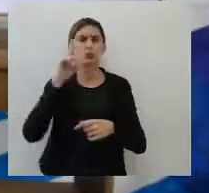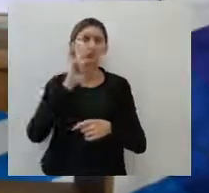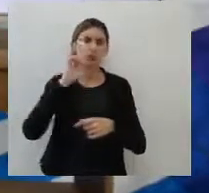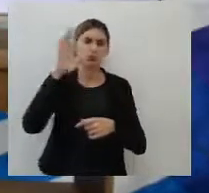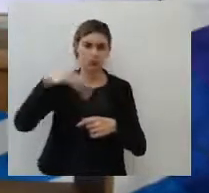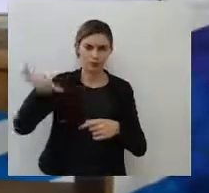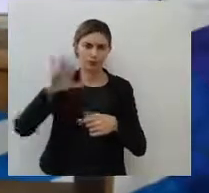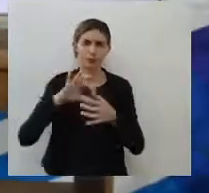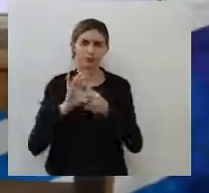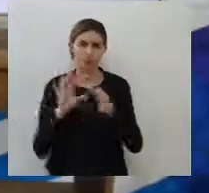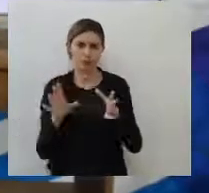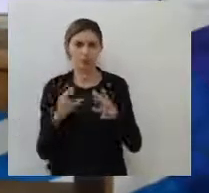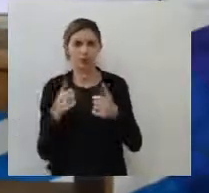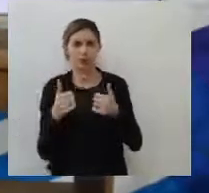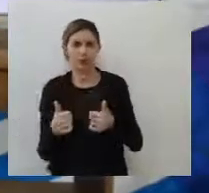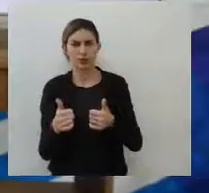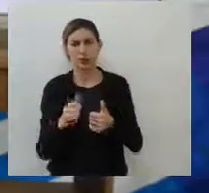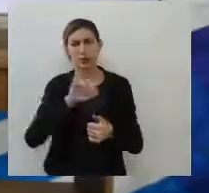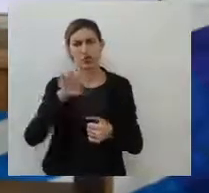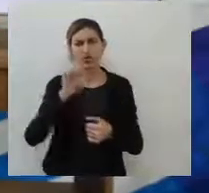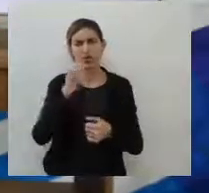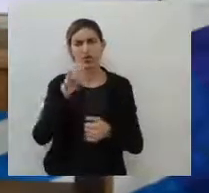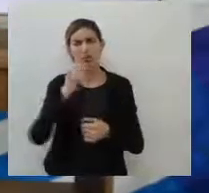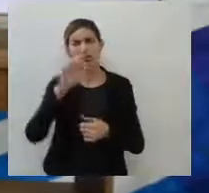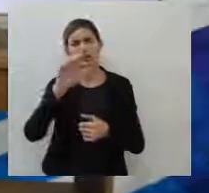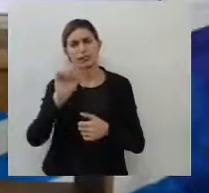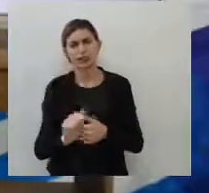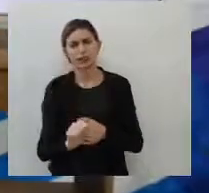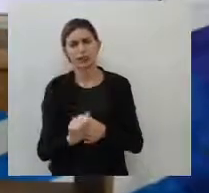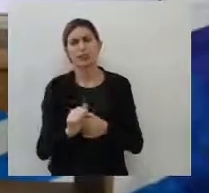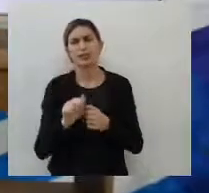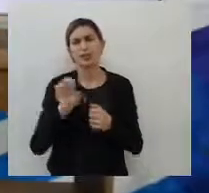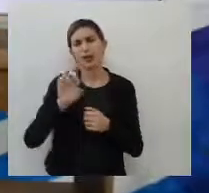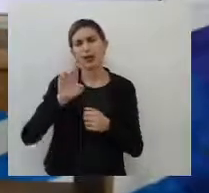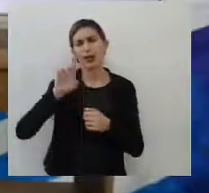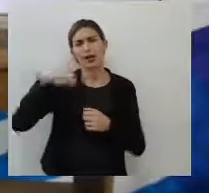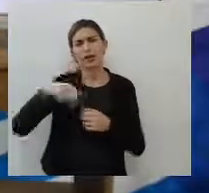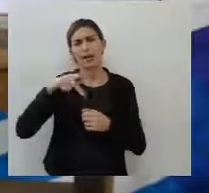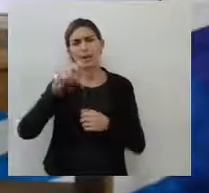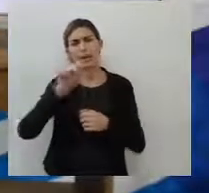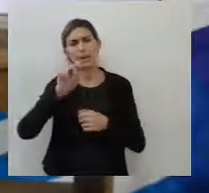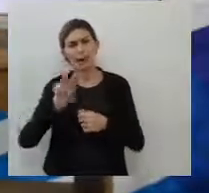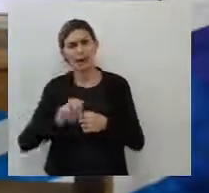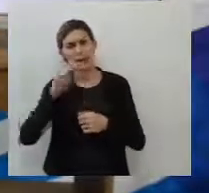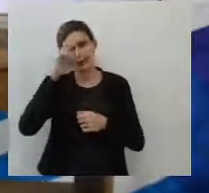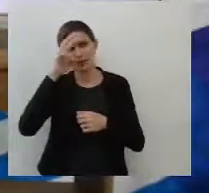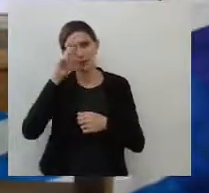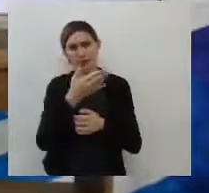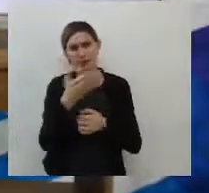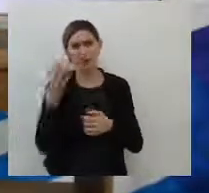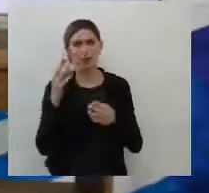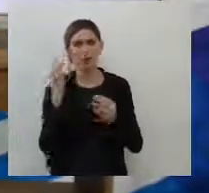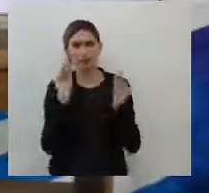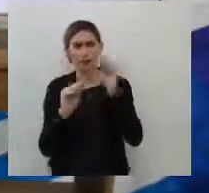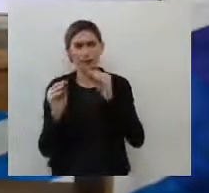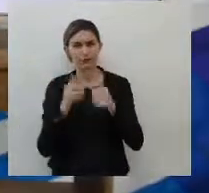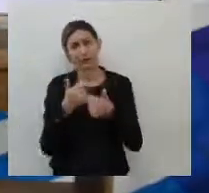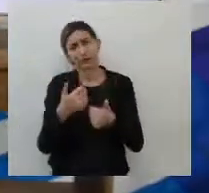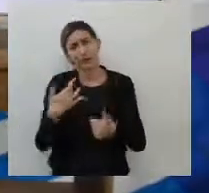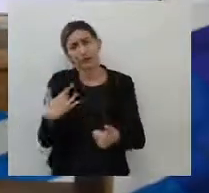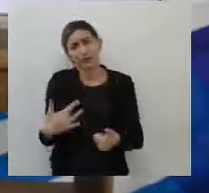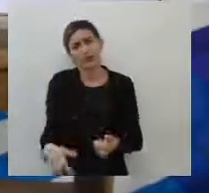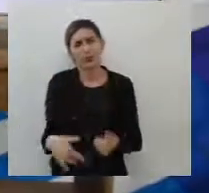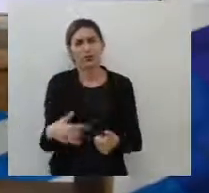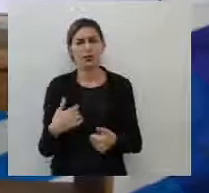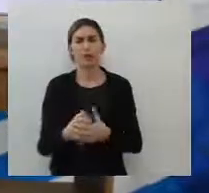Tá bem? Jéssica Feitosa, aluna do EREM PAF. Oi, Jéssica, eu lembro de você. Um grande cheiro.